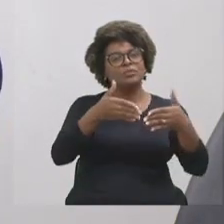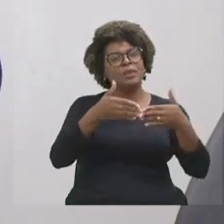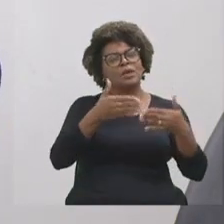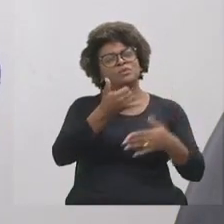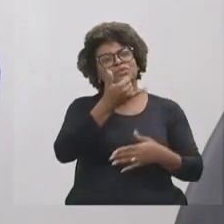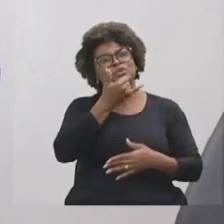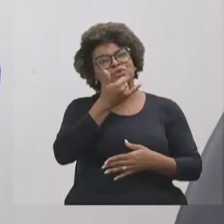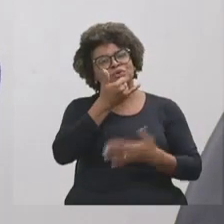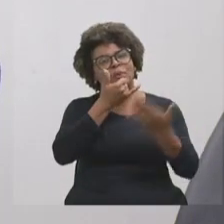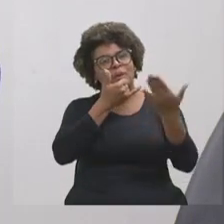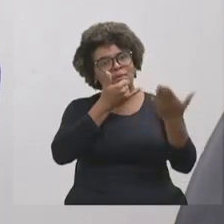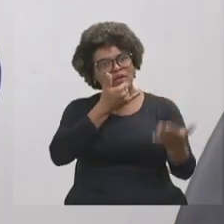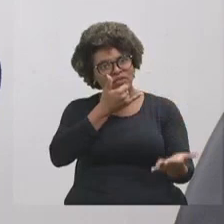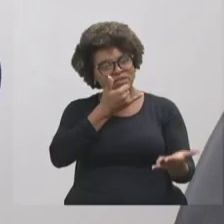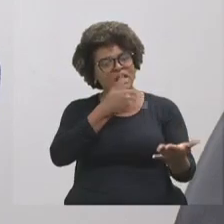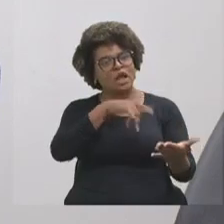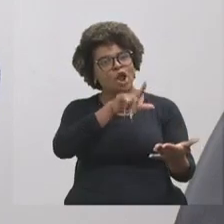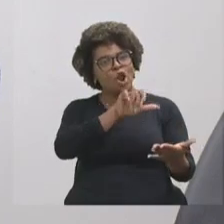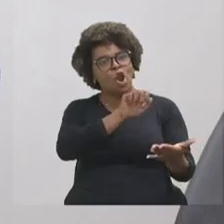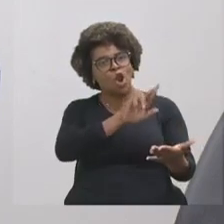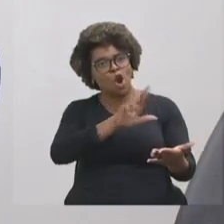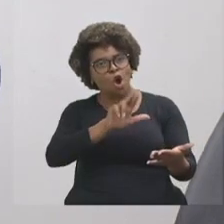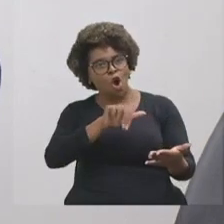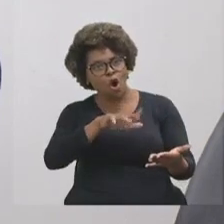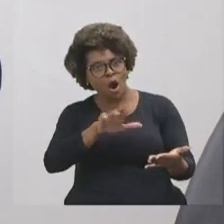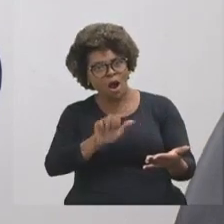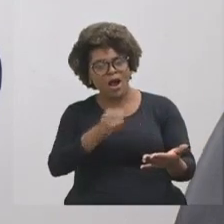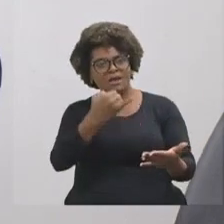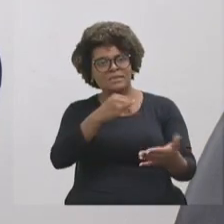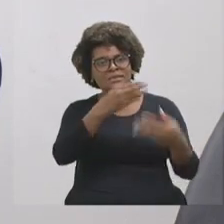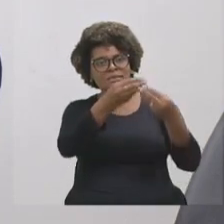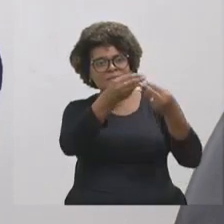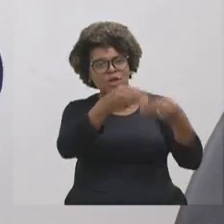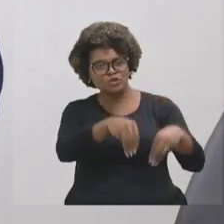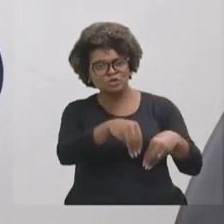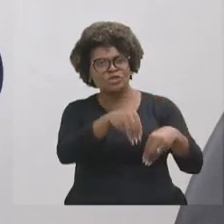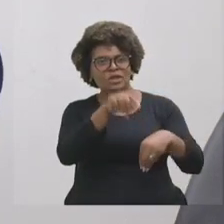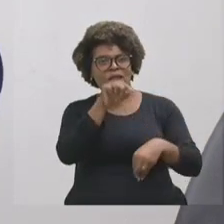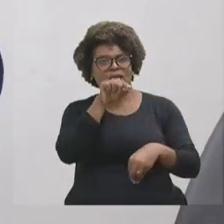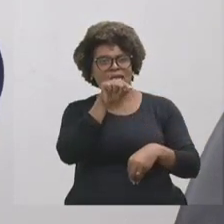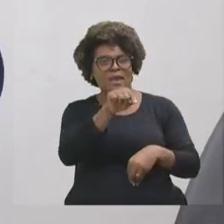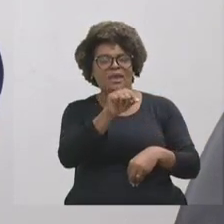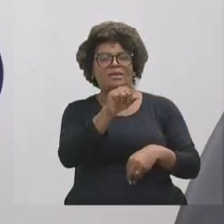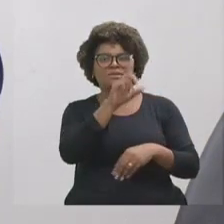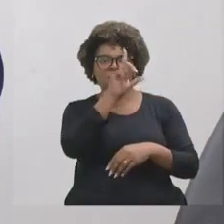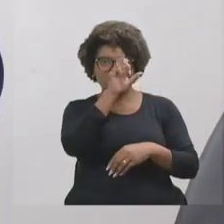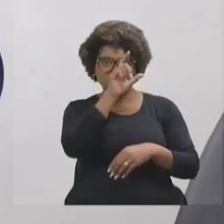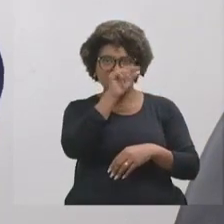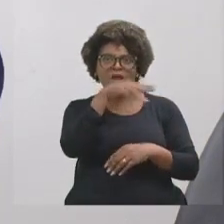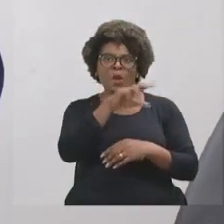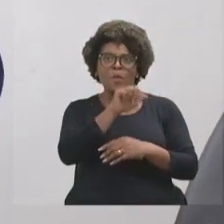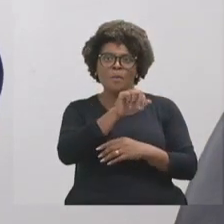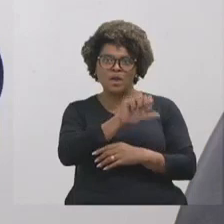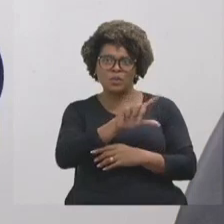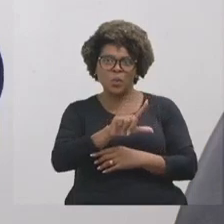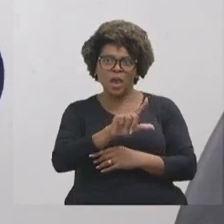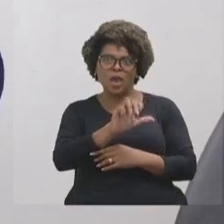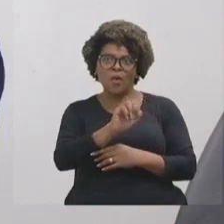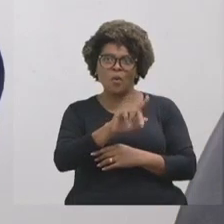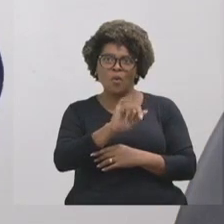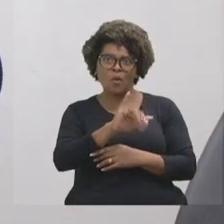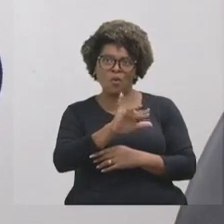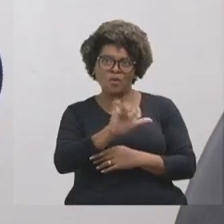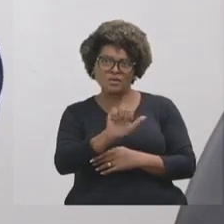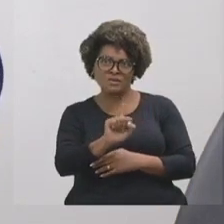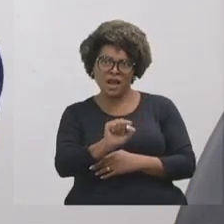trazem algum tipo de prejuízo a imagem do Hospital Manoel Gonçalves mas a gente tem que lembrar que salvou